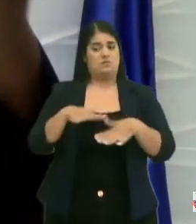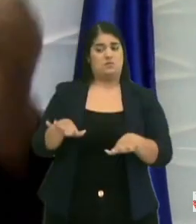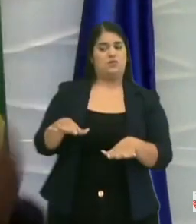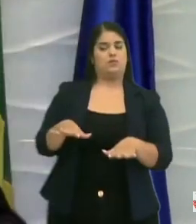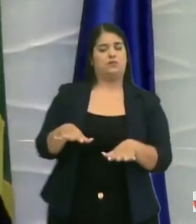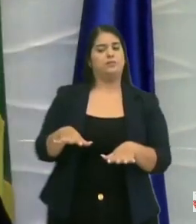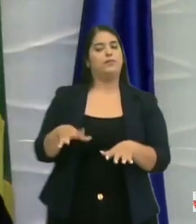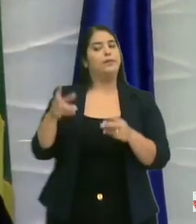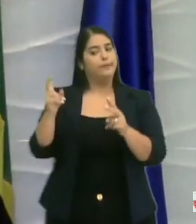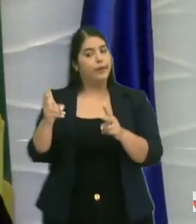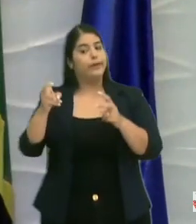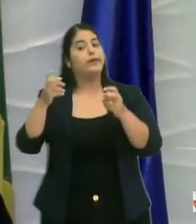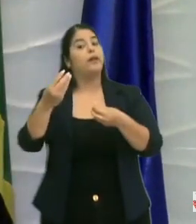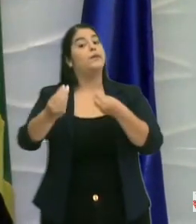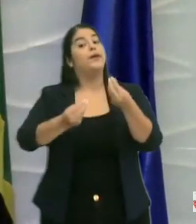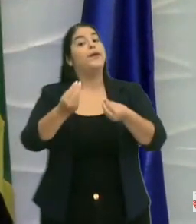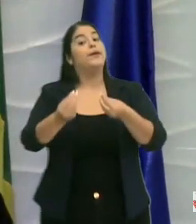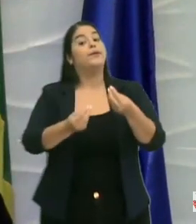está falando.